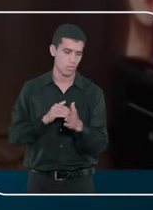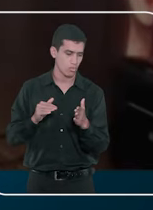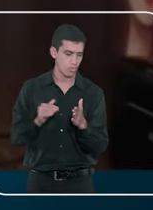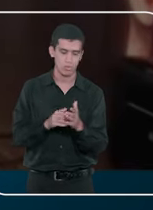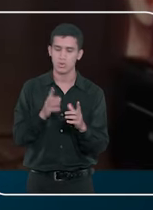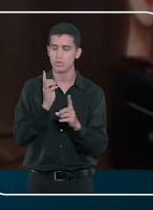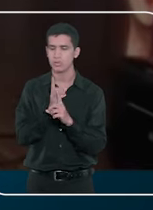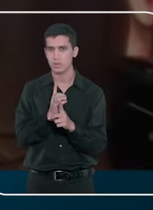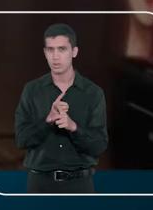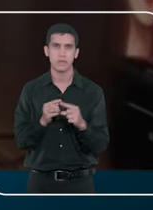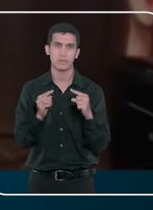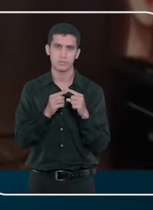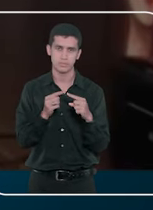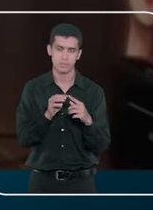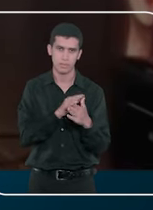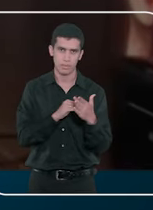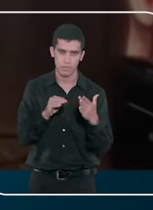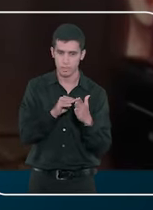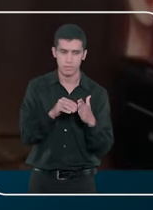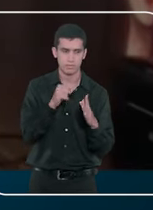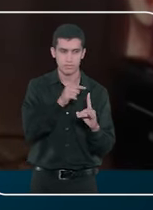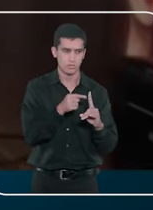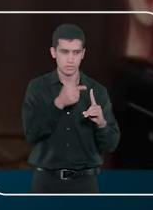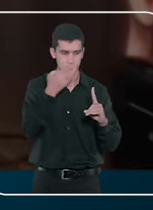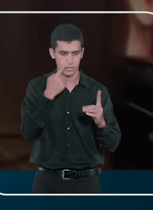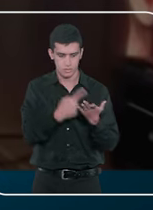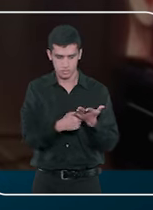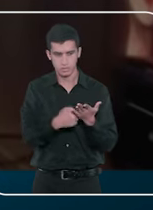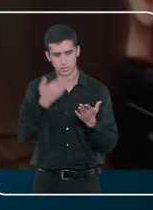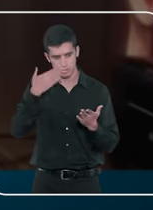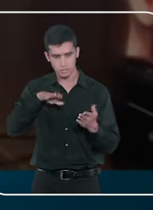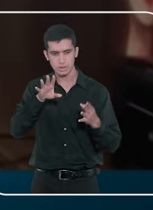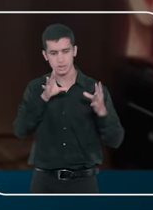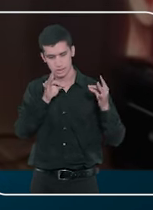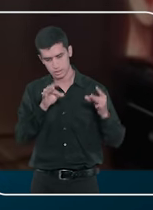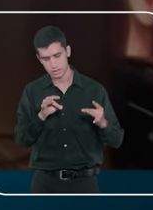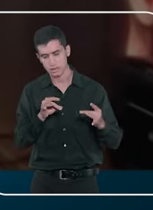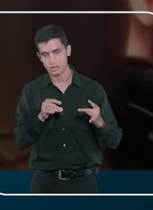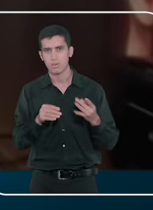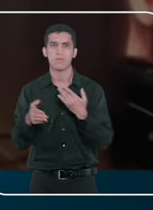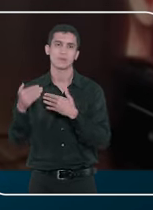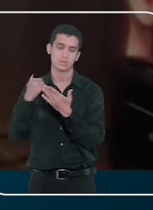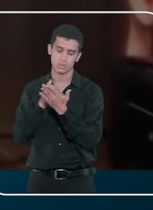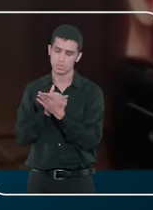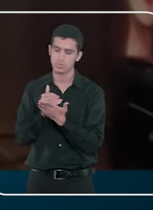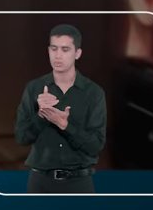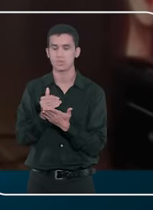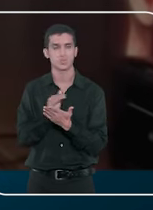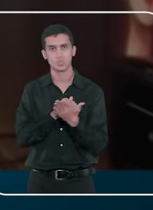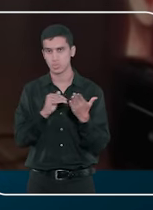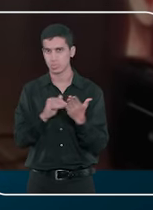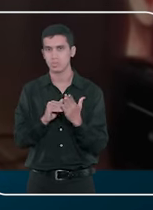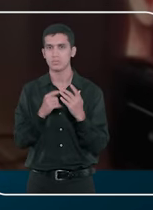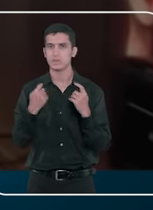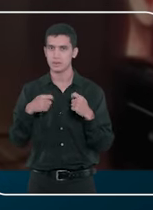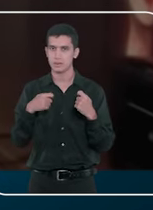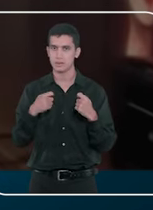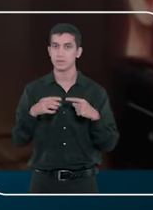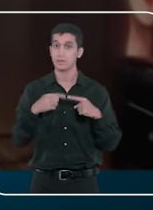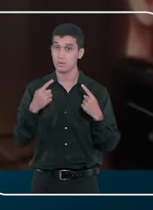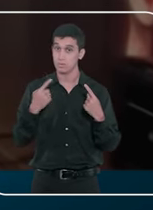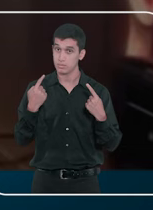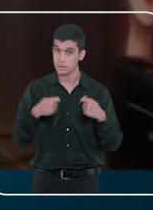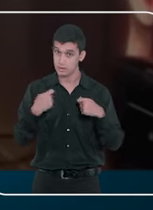atos referentes à celebração do acordo, desde as tratativas iniciais, certo? É necessário,